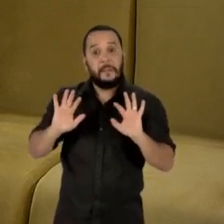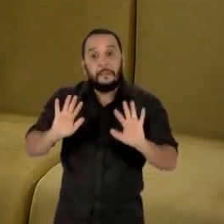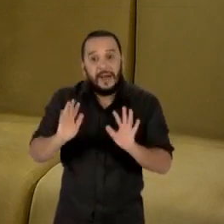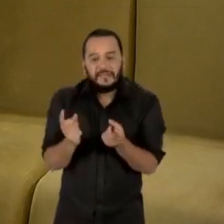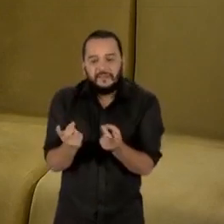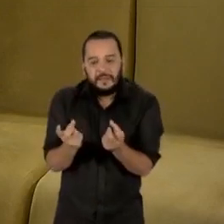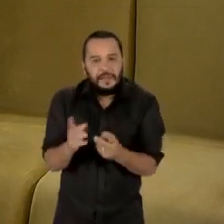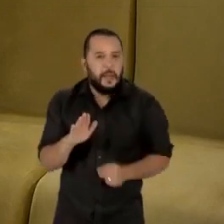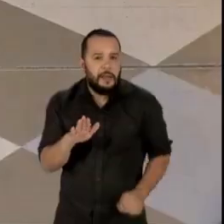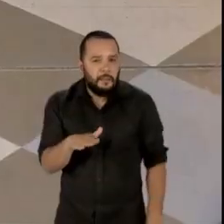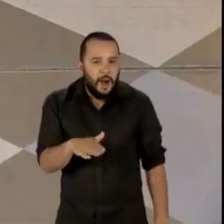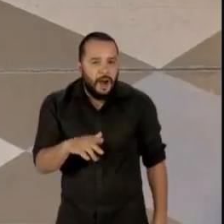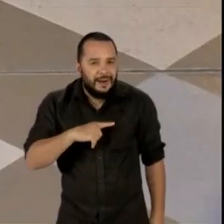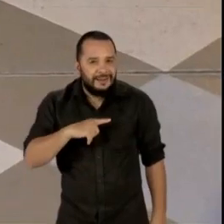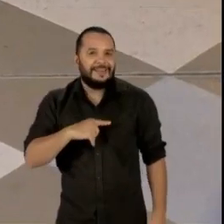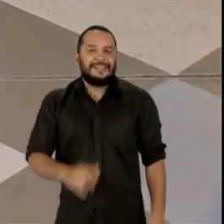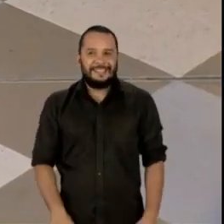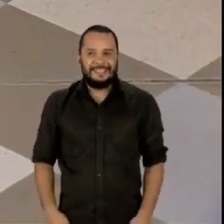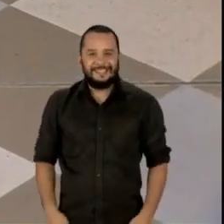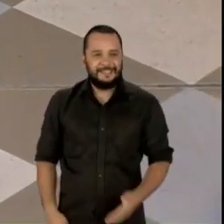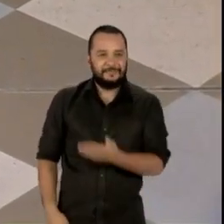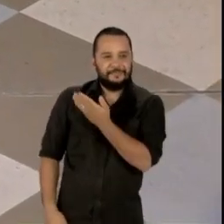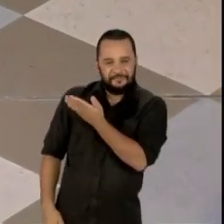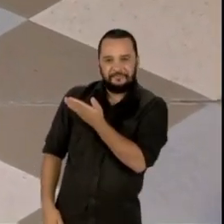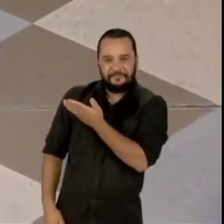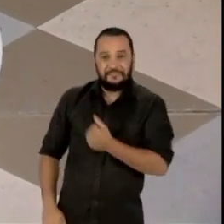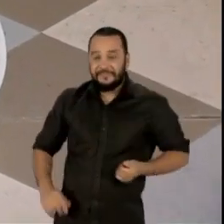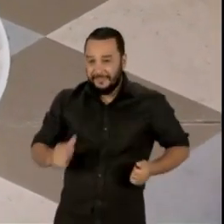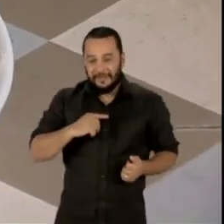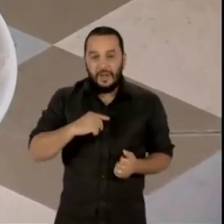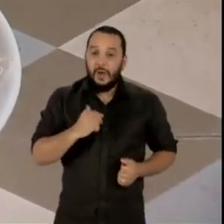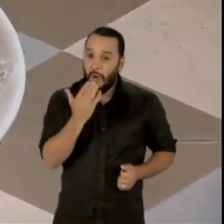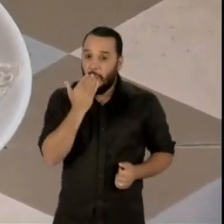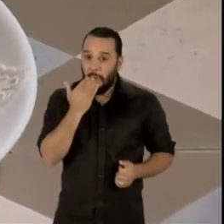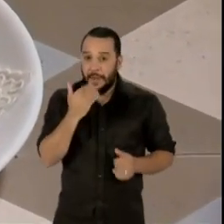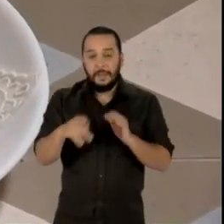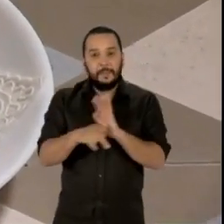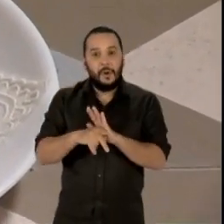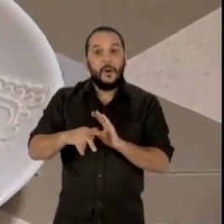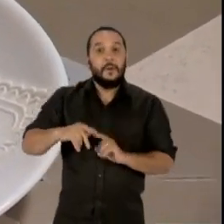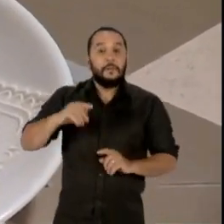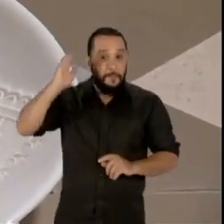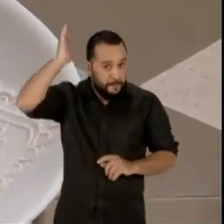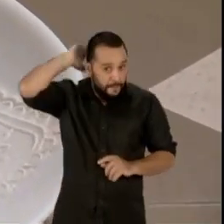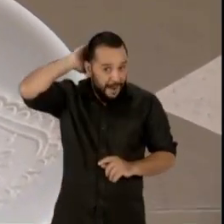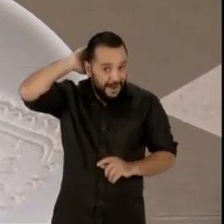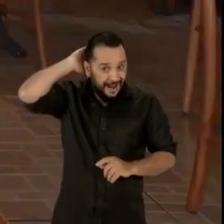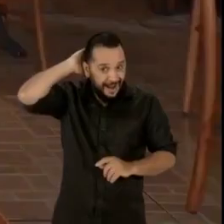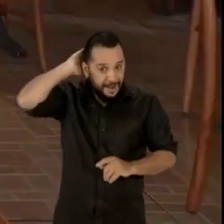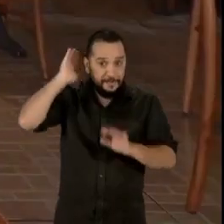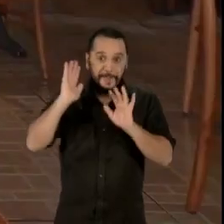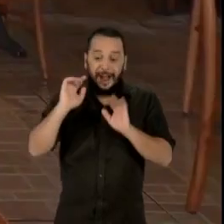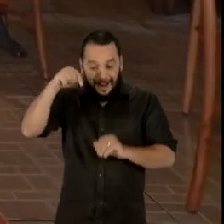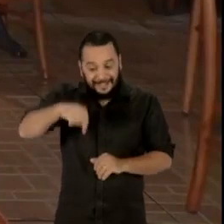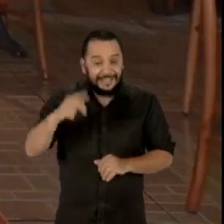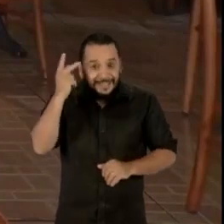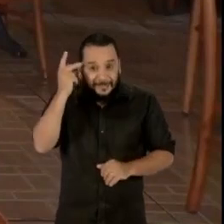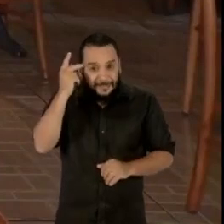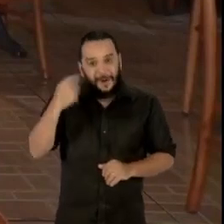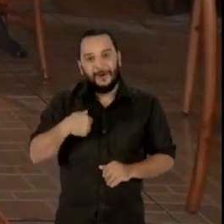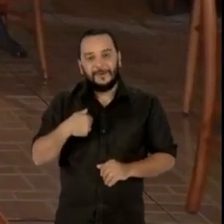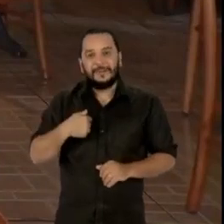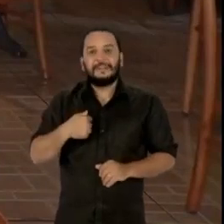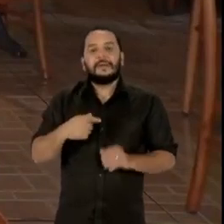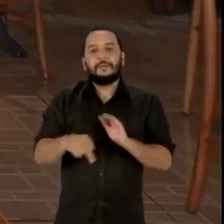bem baratos que tal saborear um prato típico do pará em plena cidade de são paulo esse aqui é o